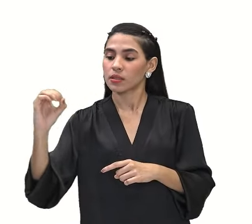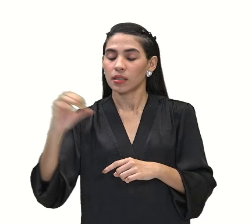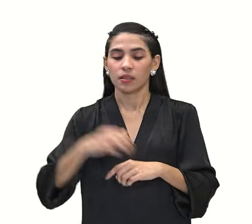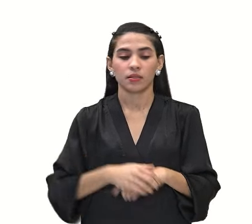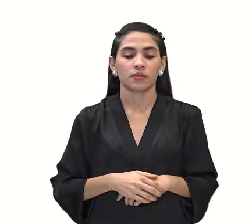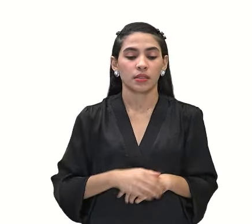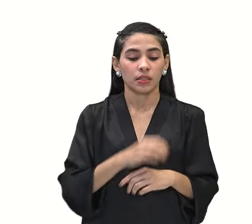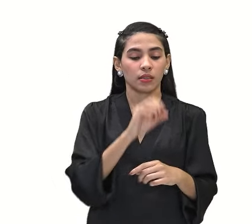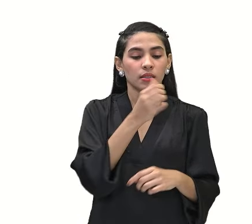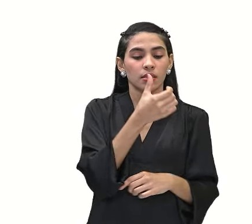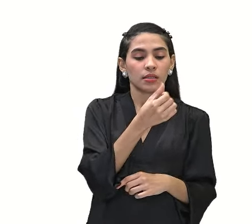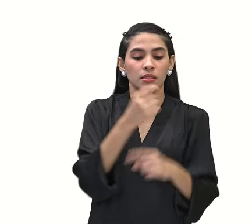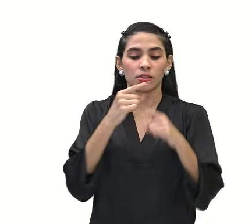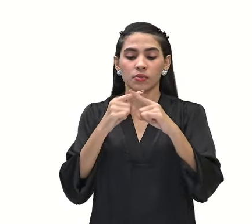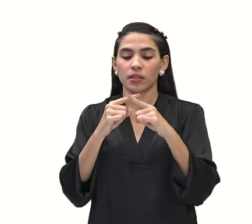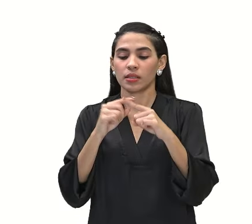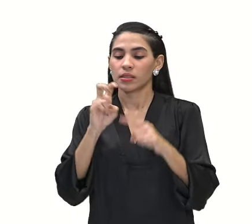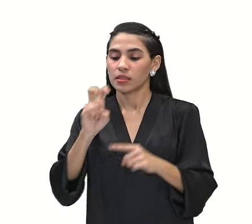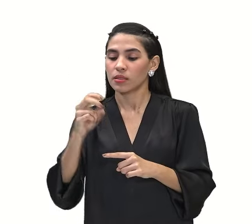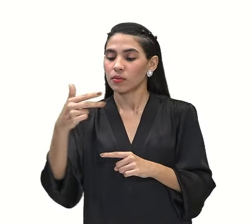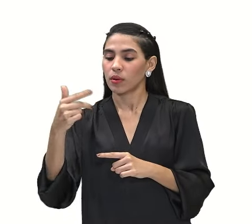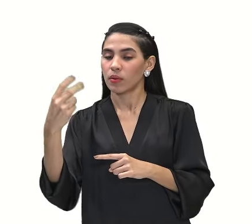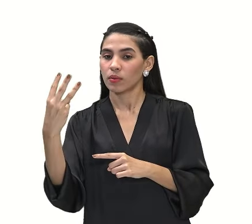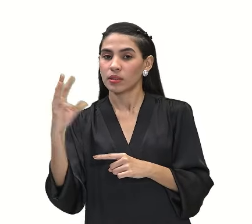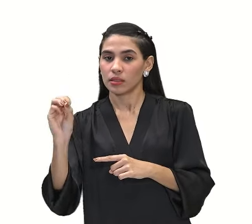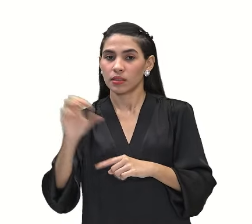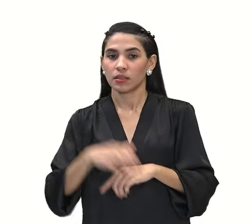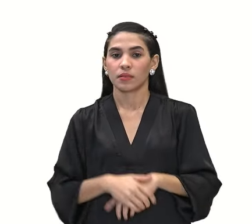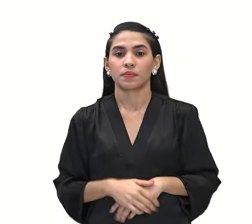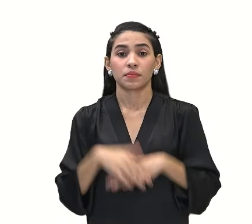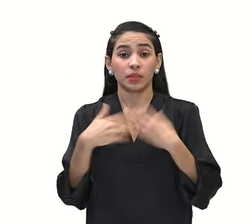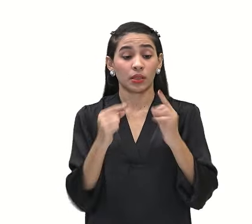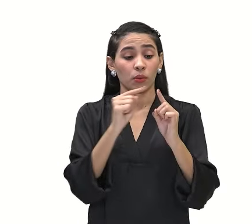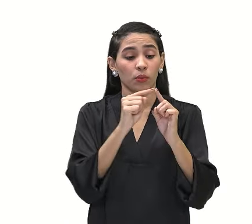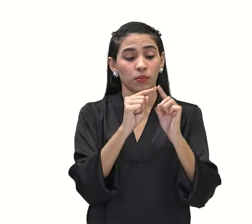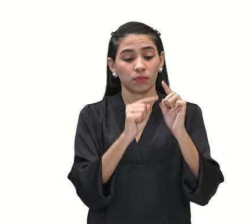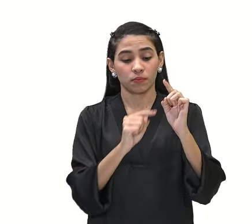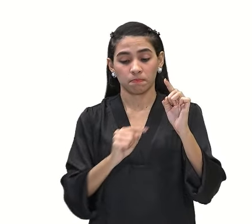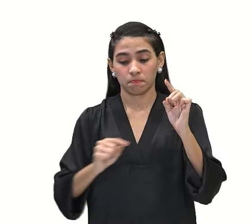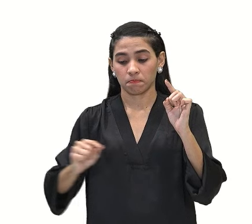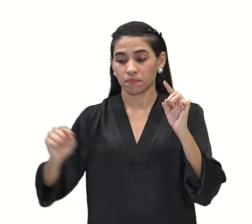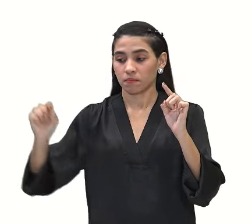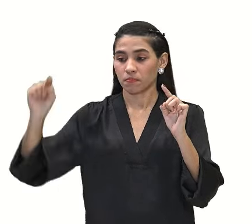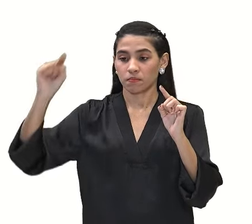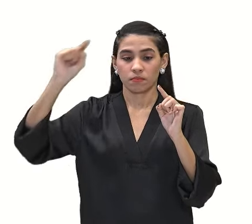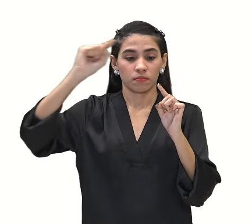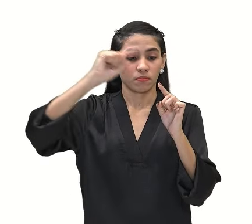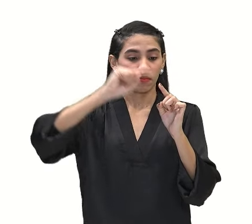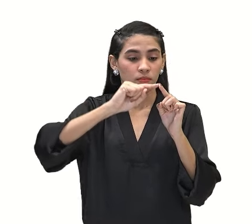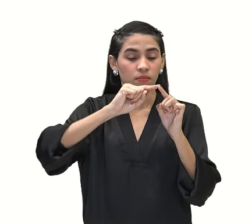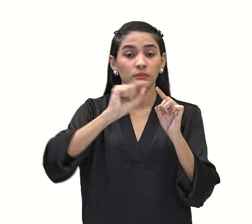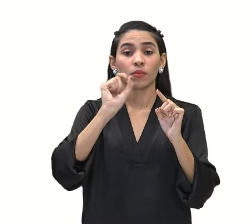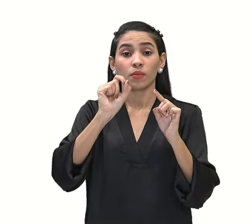5 é 30 ou seja o comprimento equivale a 300 m ou